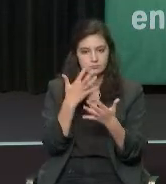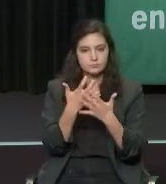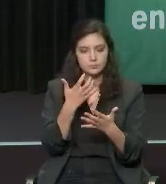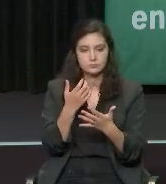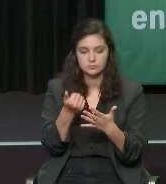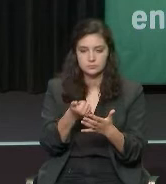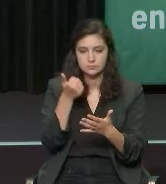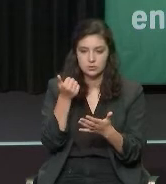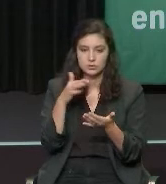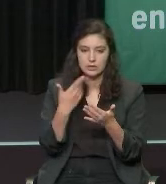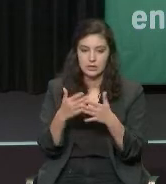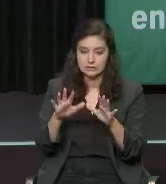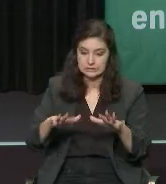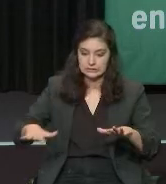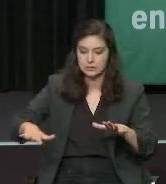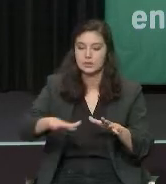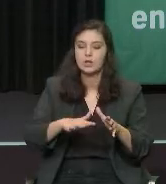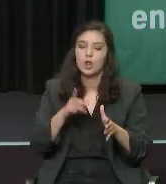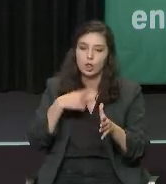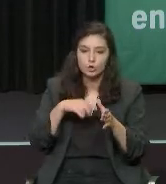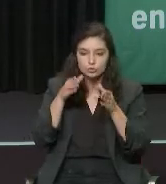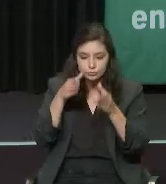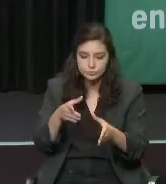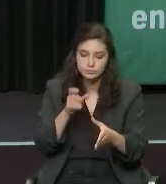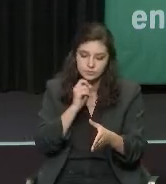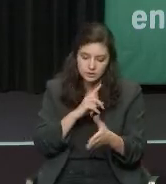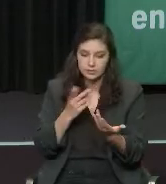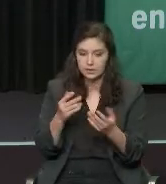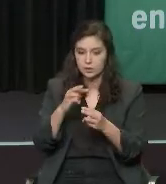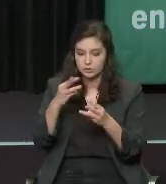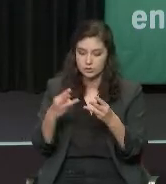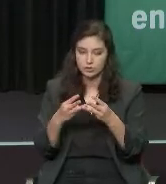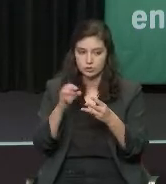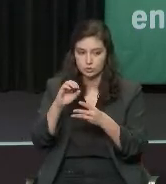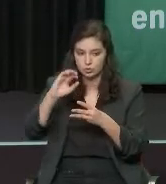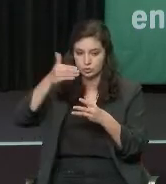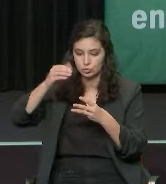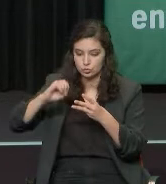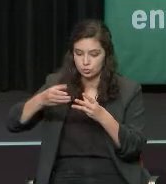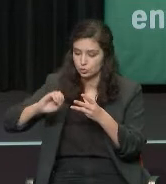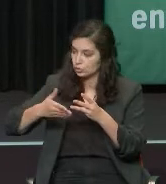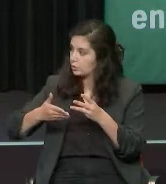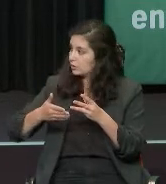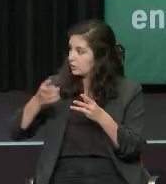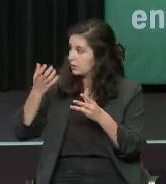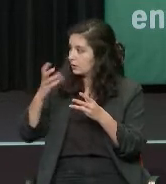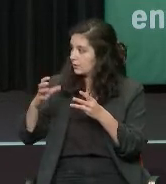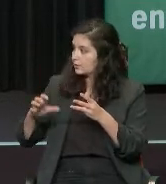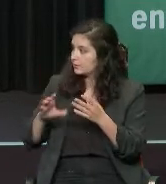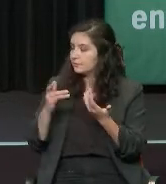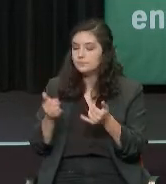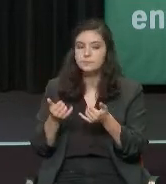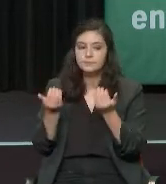capacidade, também é essa a mesma escala em que a gente consegue intervir sobre ele. Portanto, são estes os três grandes pontos que a gente precisa das imagens e com